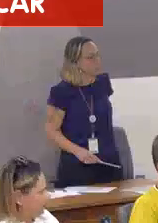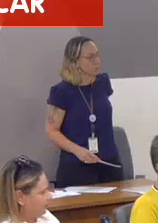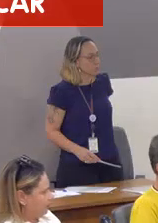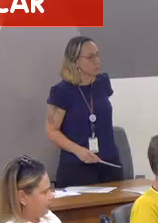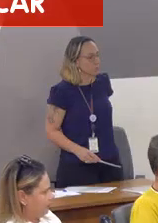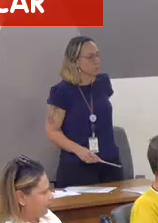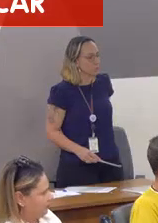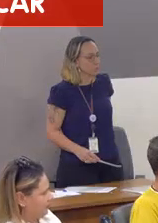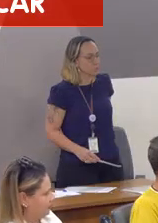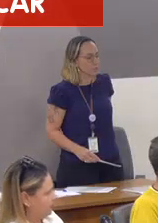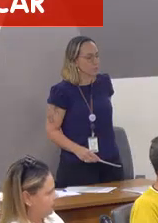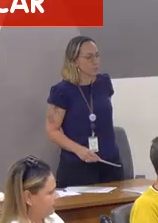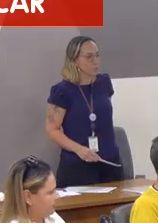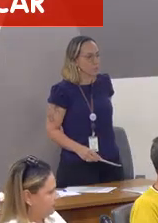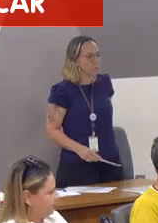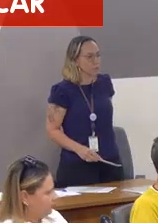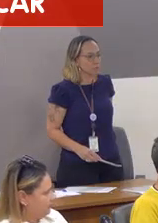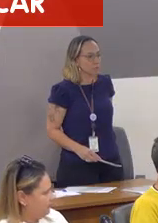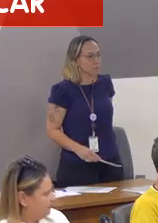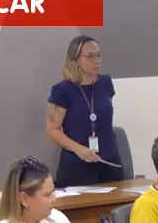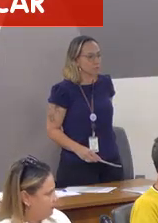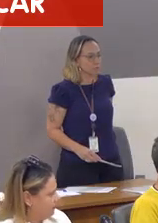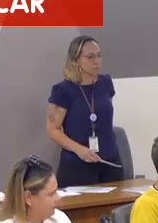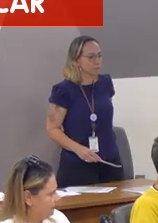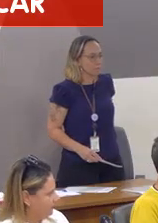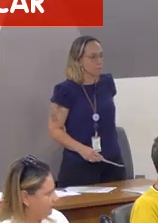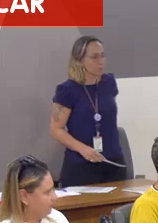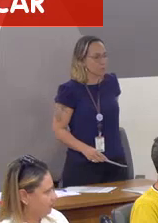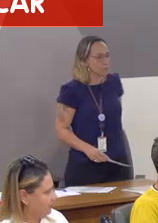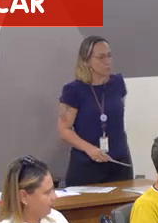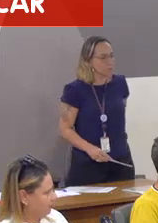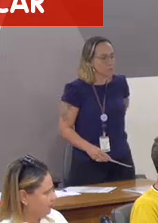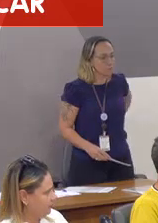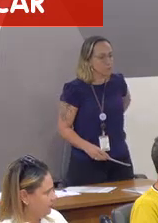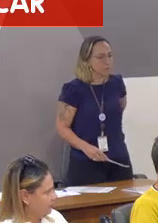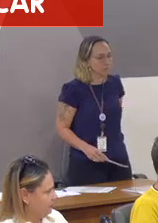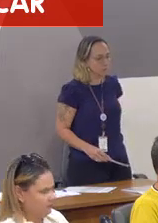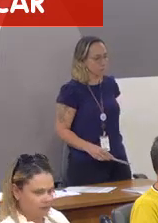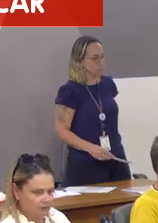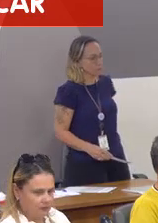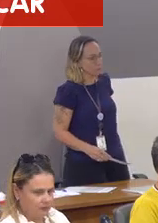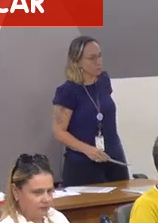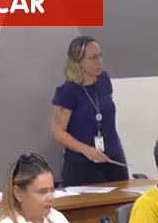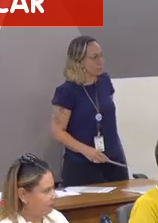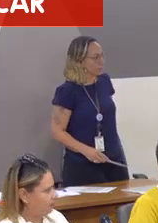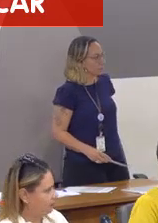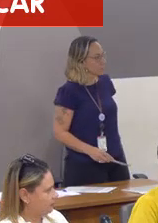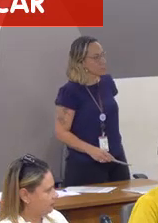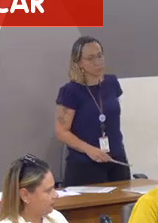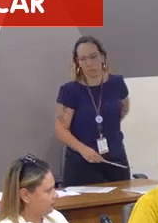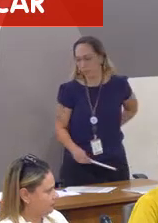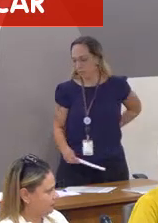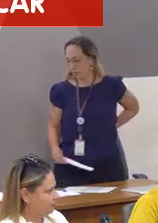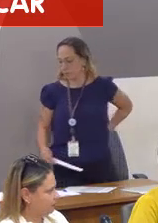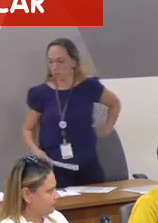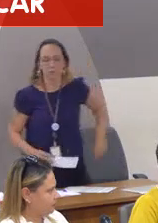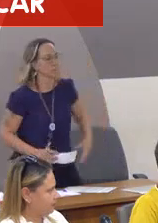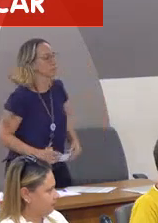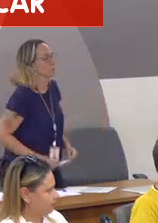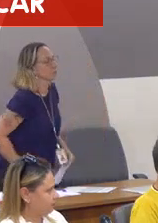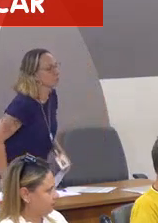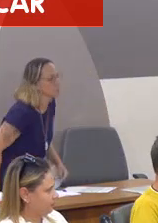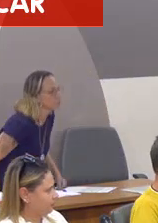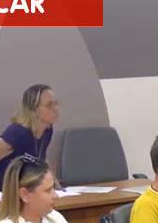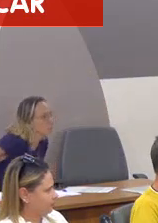logo depois esteve conosco também Doutor William Santos todos os dois desde o PROCON é e